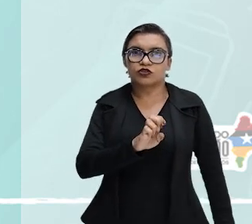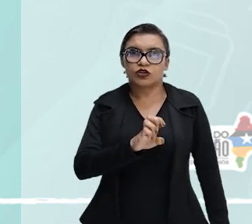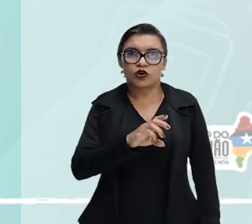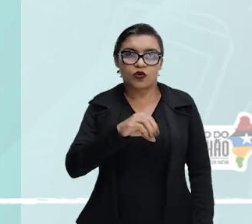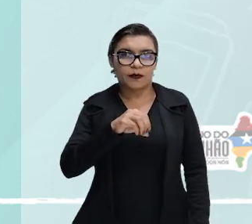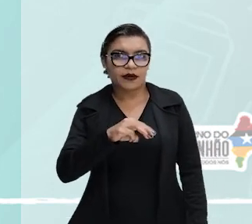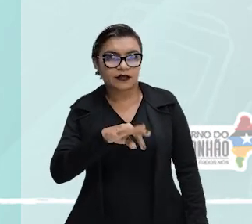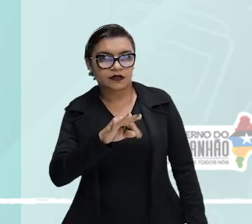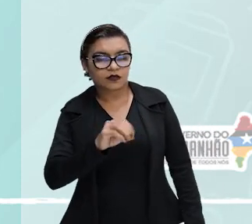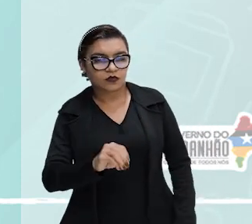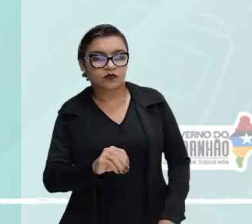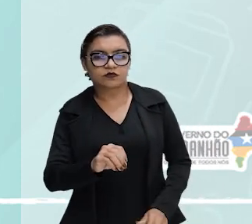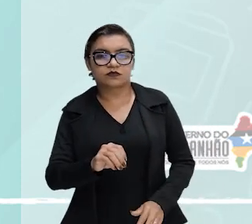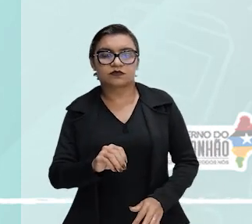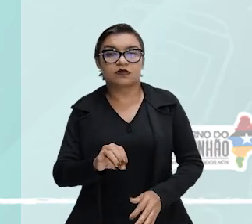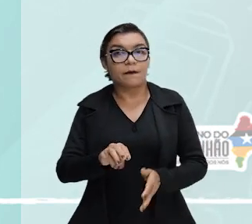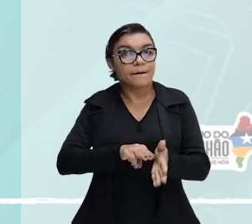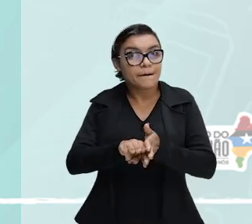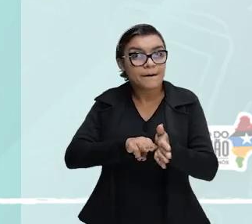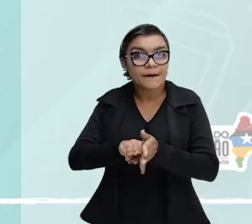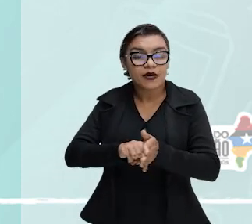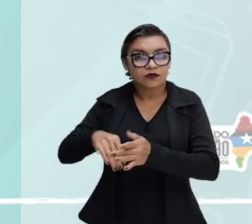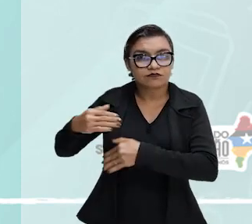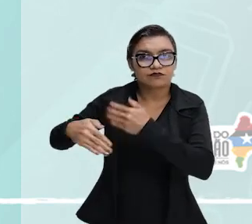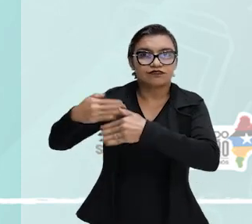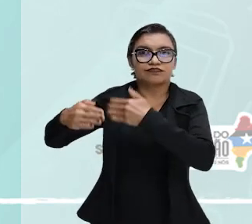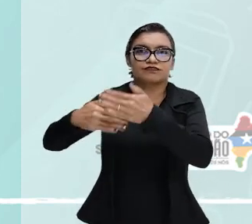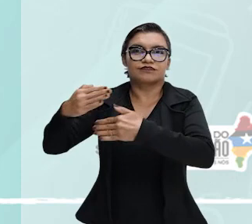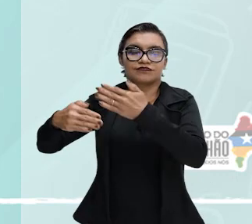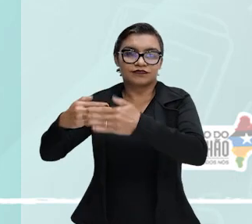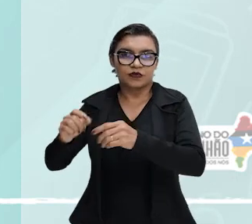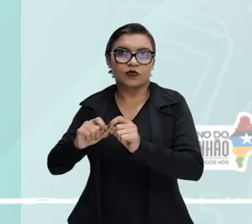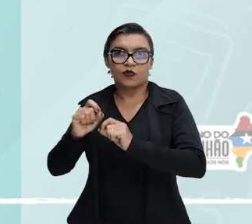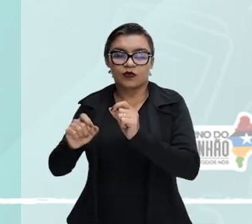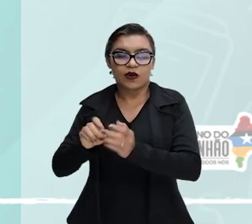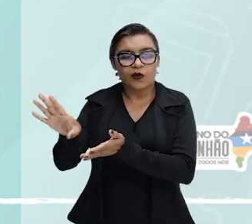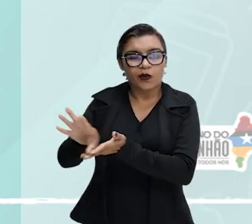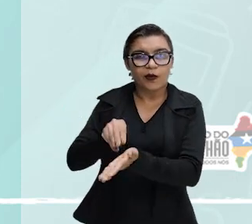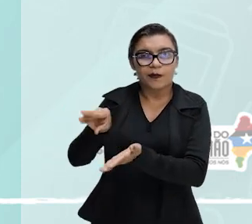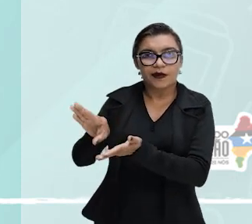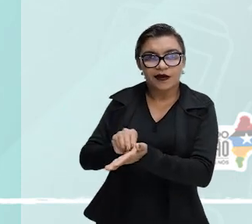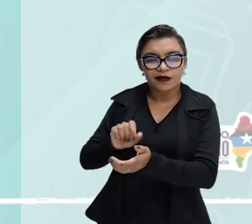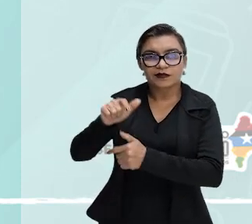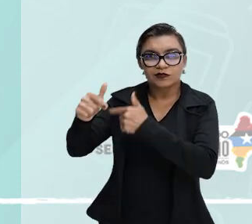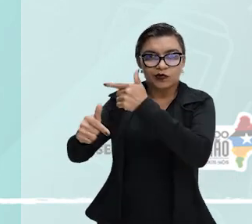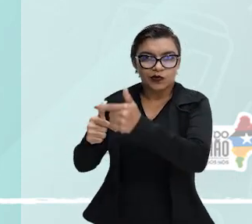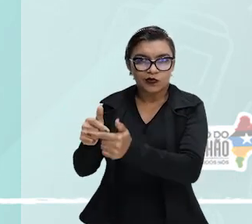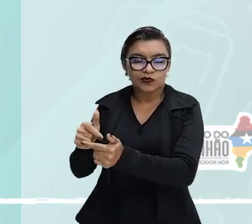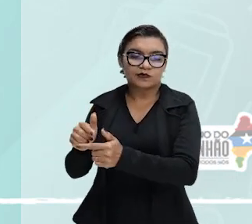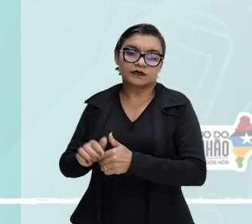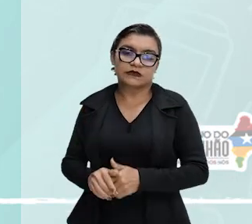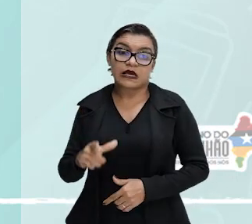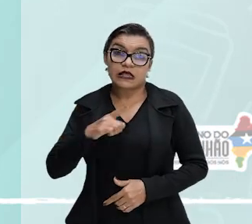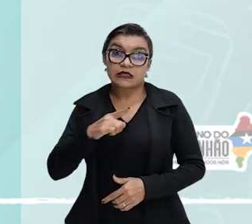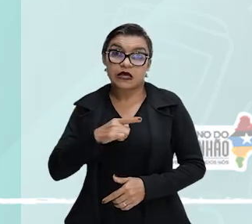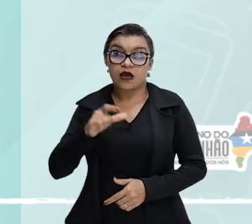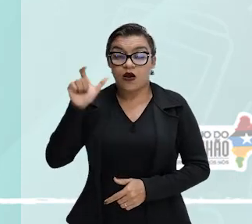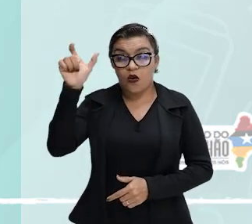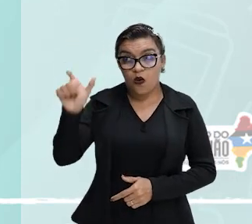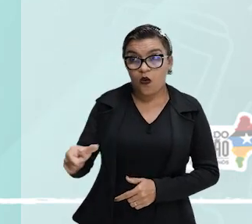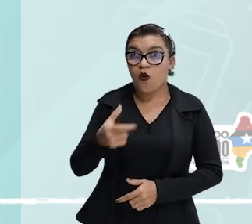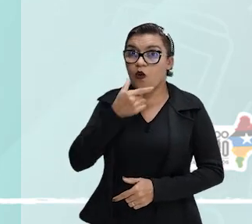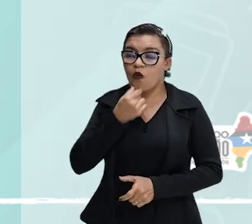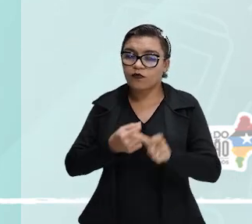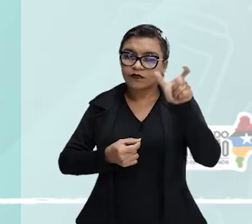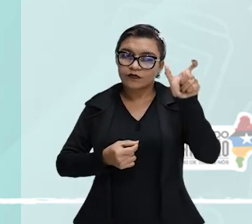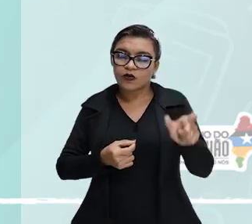e desenvolvendo métodos para computar posições planetárias usando este modelo. Okay? Então nós temos duas figuras importantes, né,